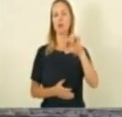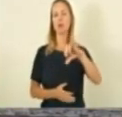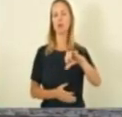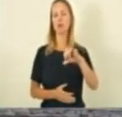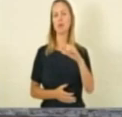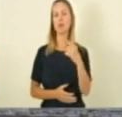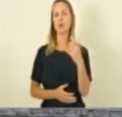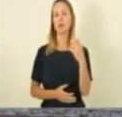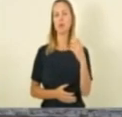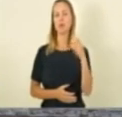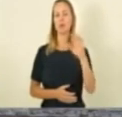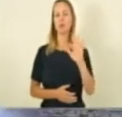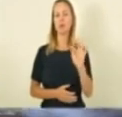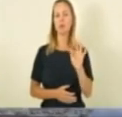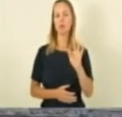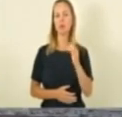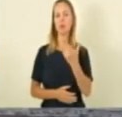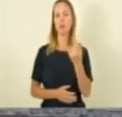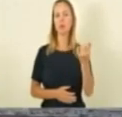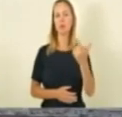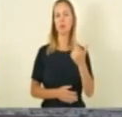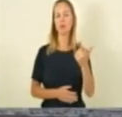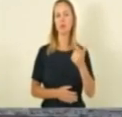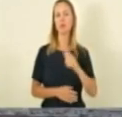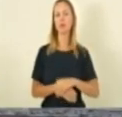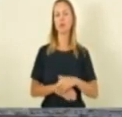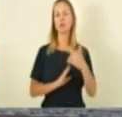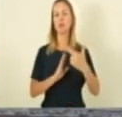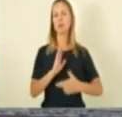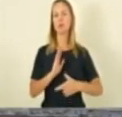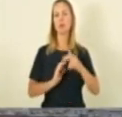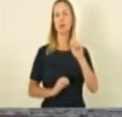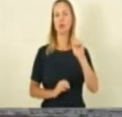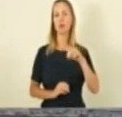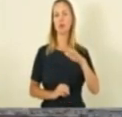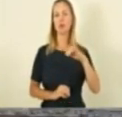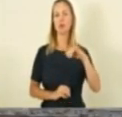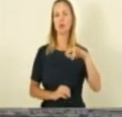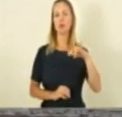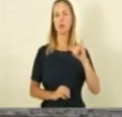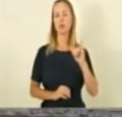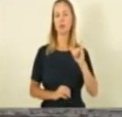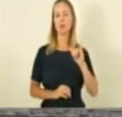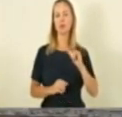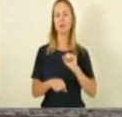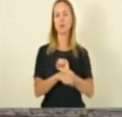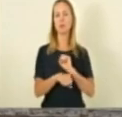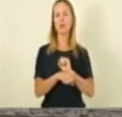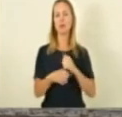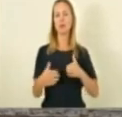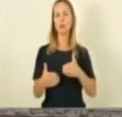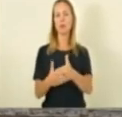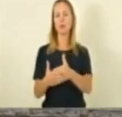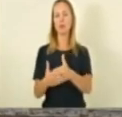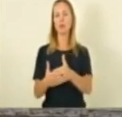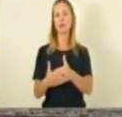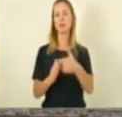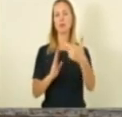9/2/2022, na Comissão de Justiça. O relator, deputado Gandini, se prevaleceu do prazo regimental para relatar a